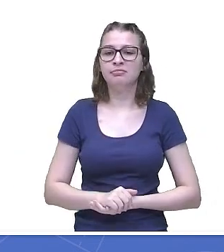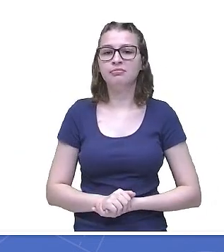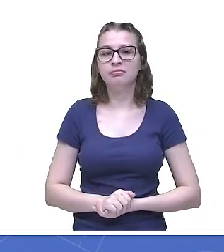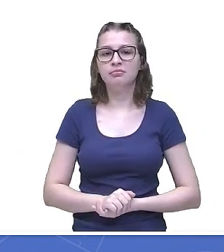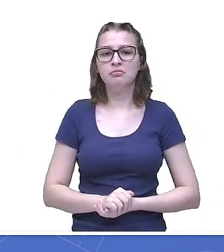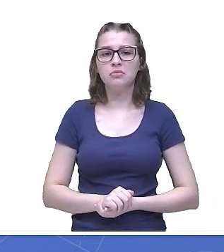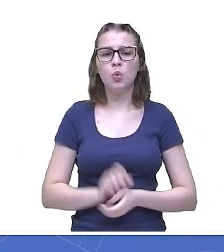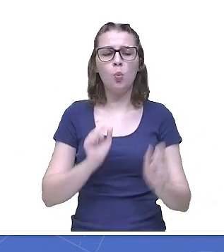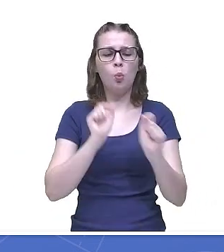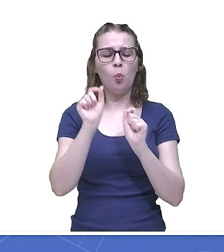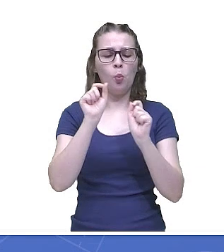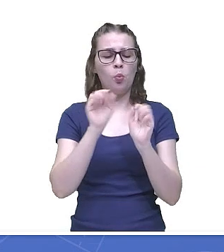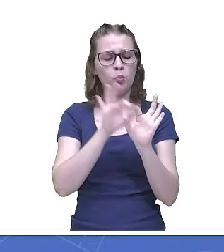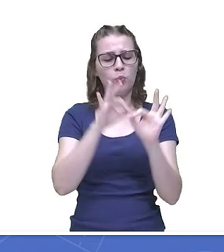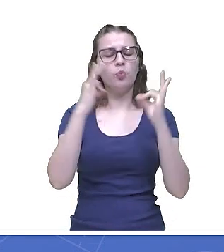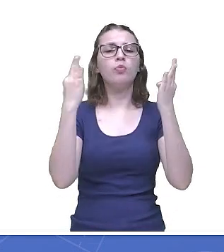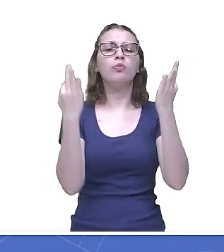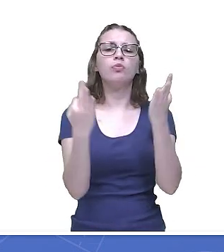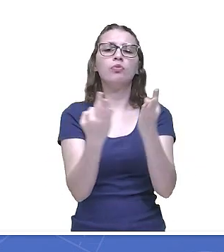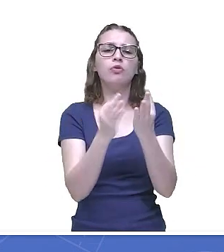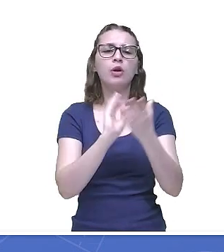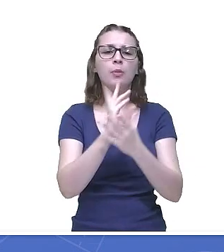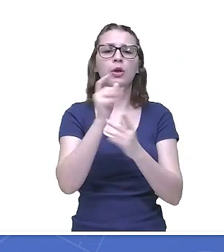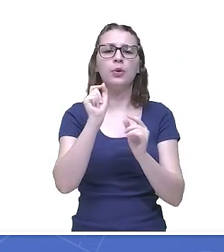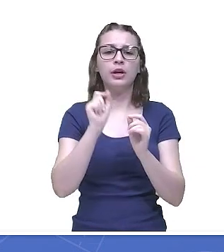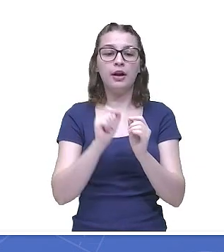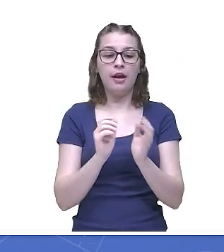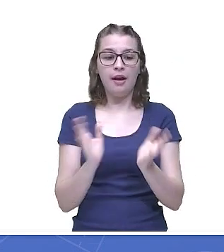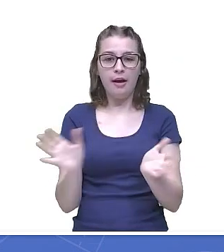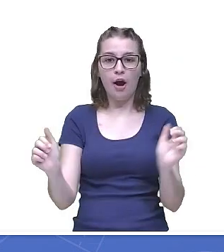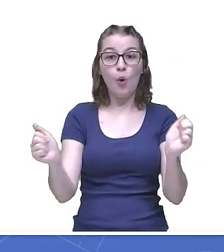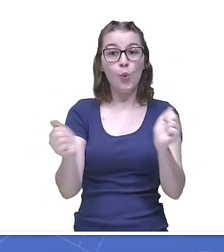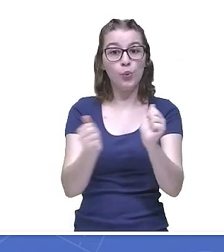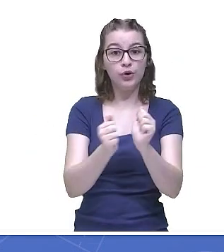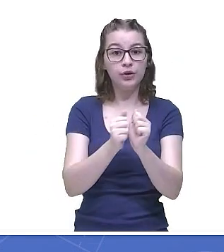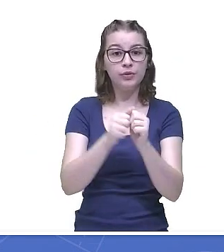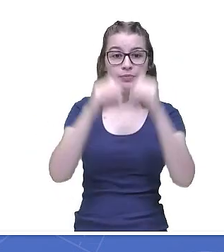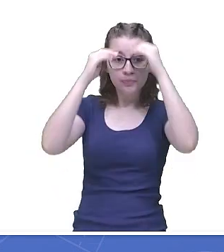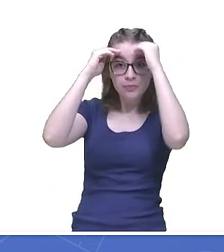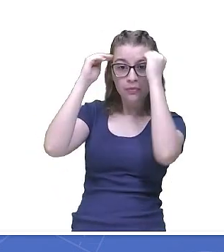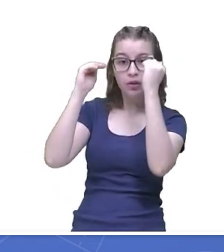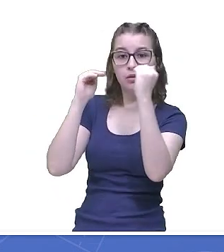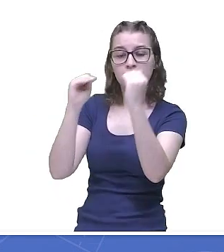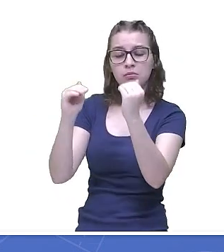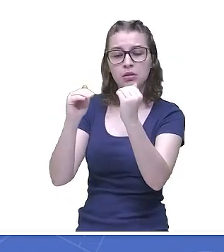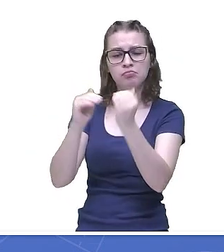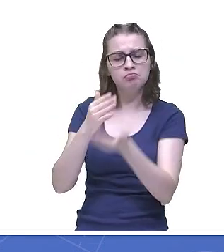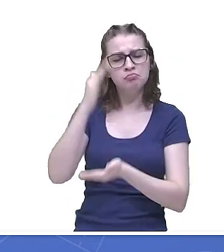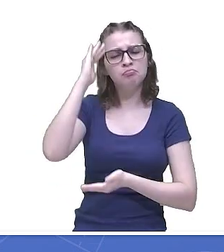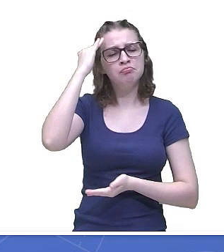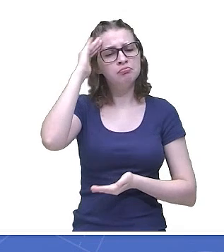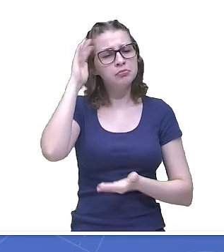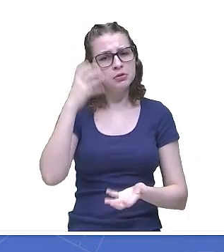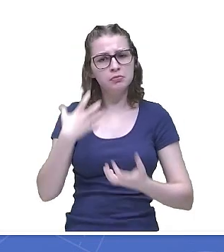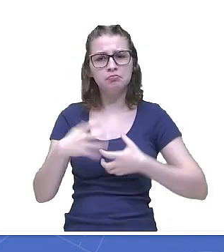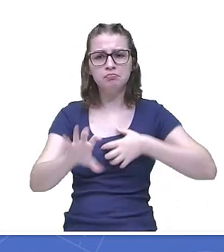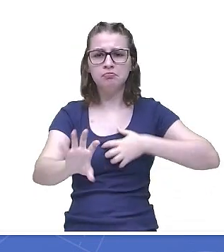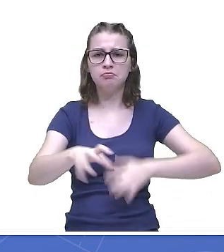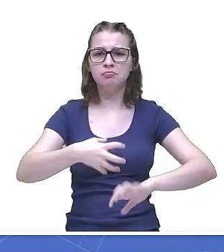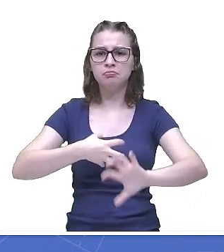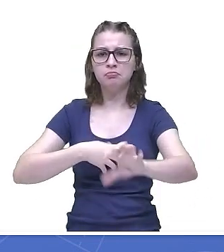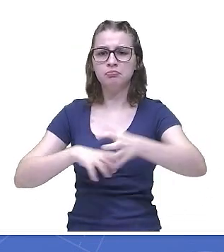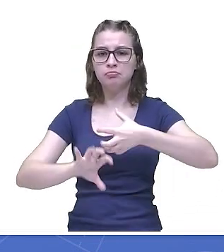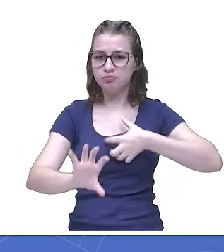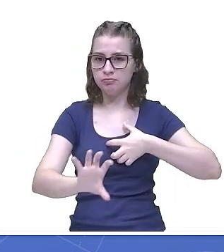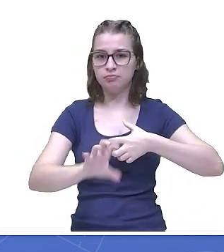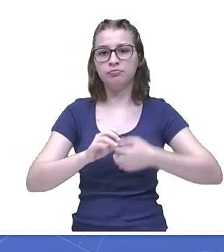a família é a união, o respeito e a compreensão. Então, hoje, né, a ideia